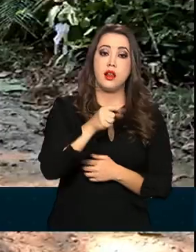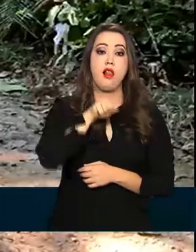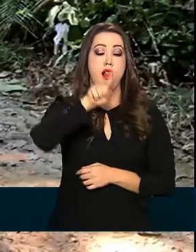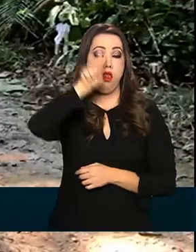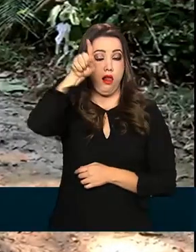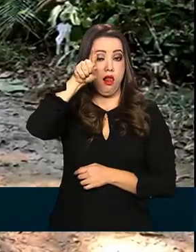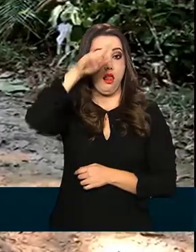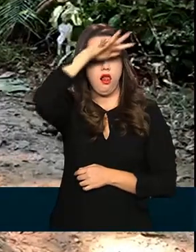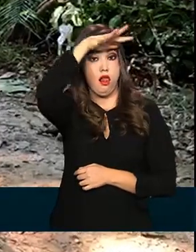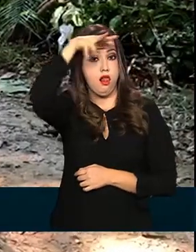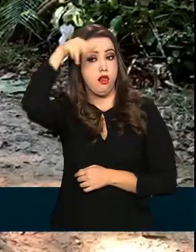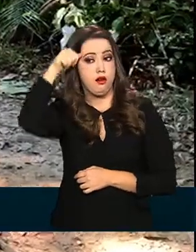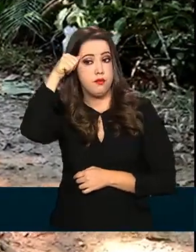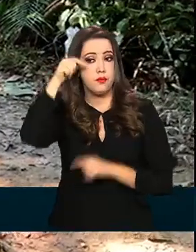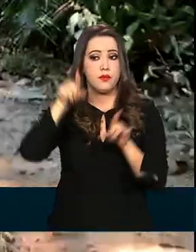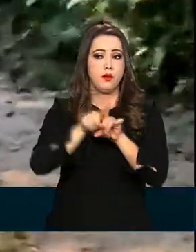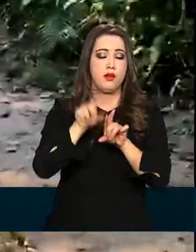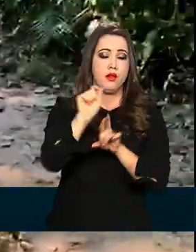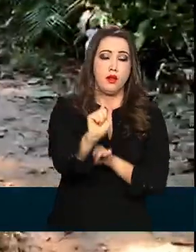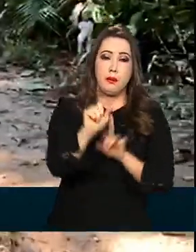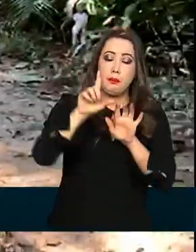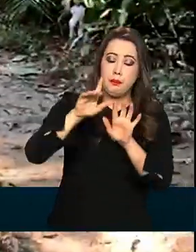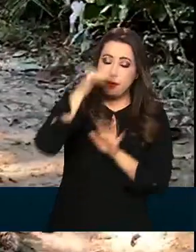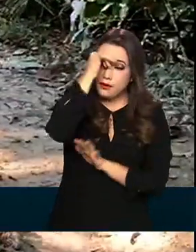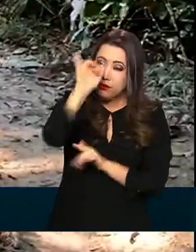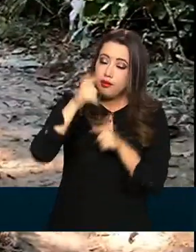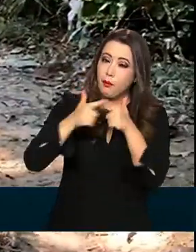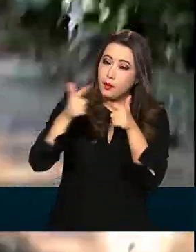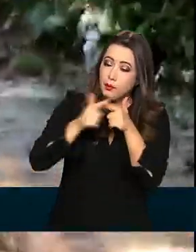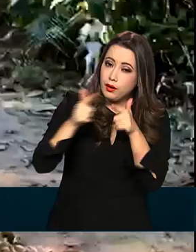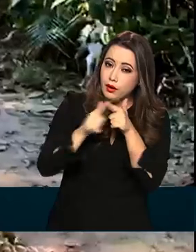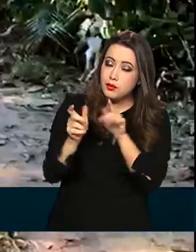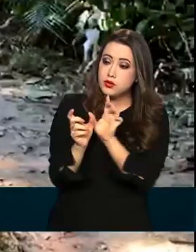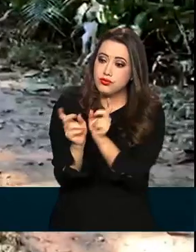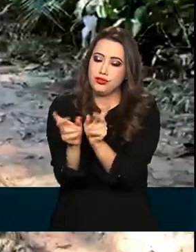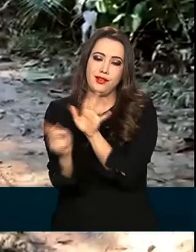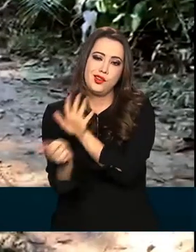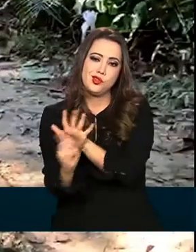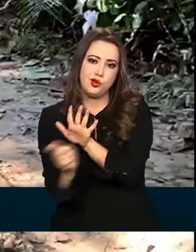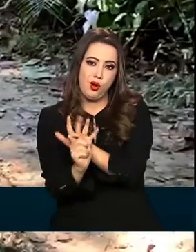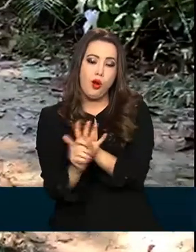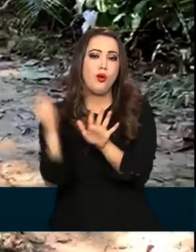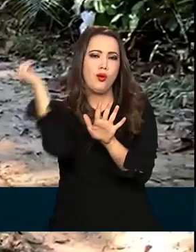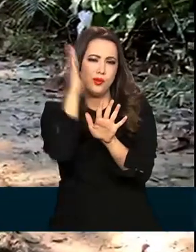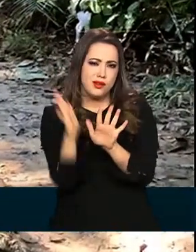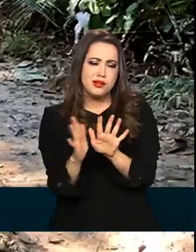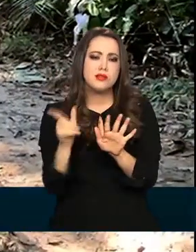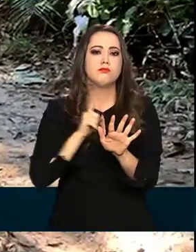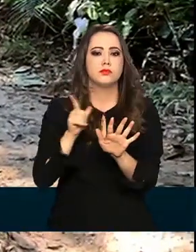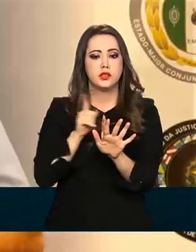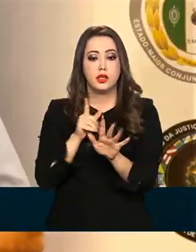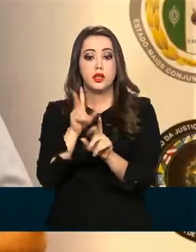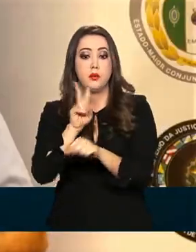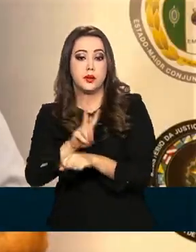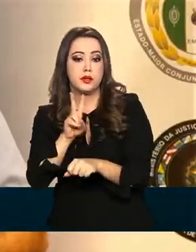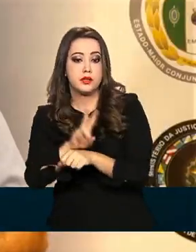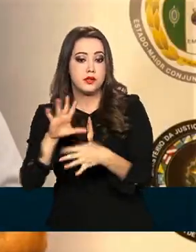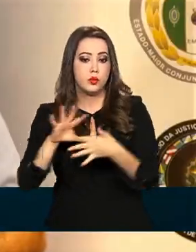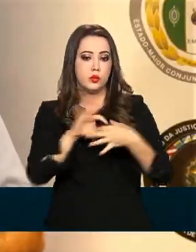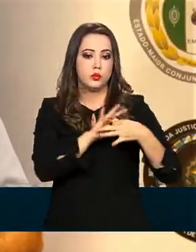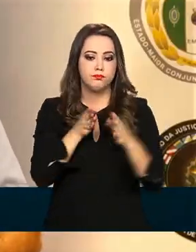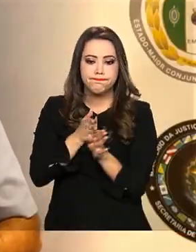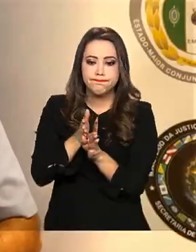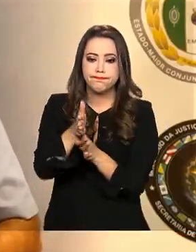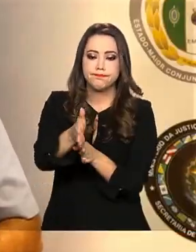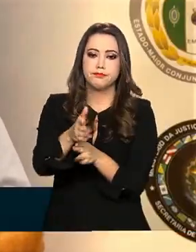Manaus. Para reprimir a atuação dos traficantes, o Brasil conta com o Programa de Proteção Integrada de Fronteiras. Esse programa